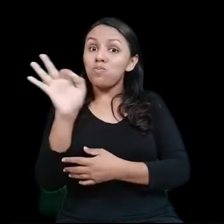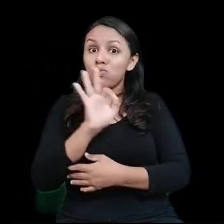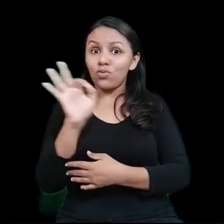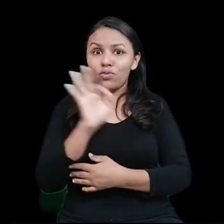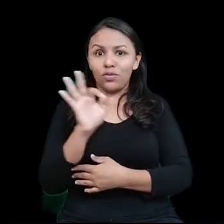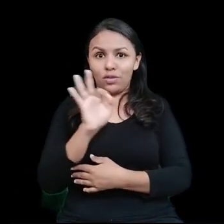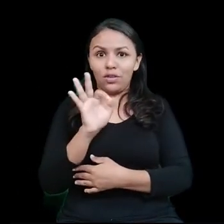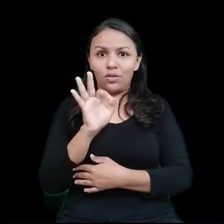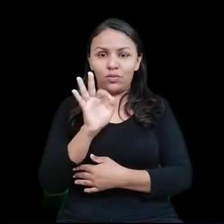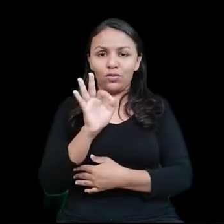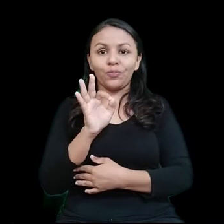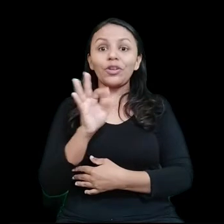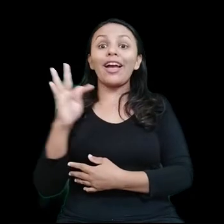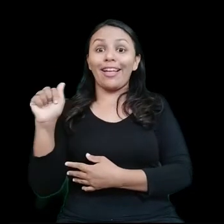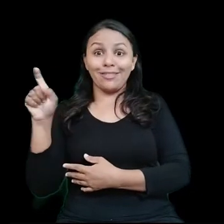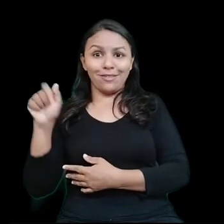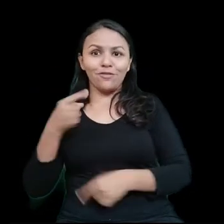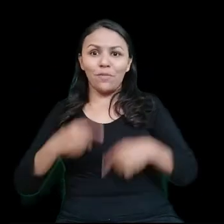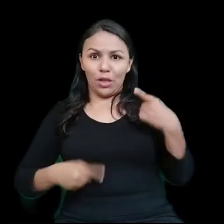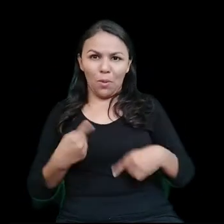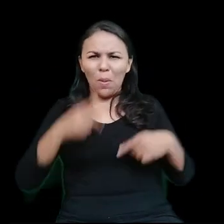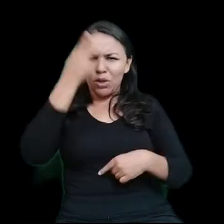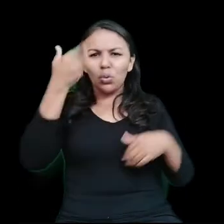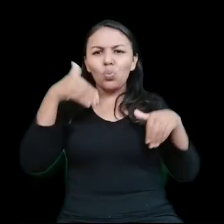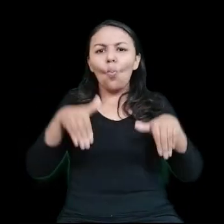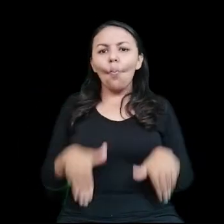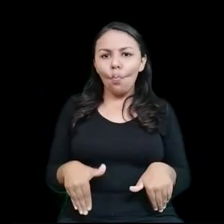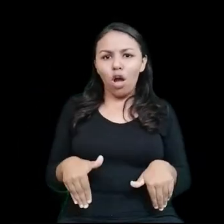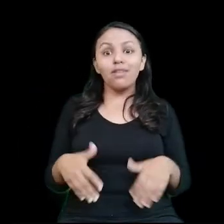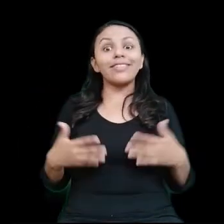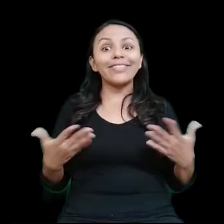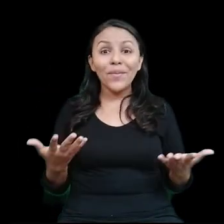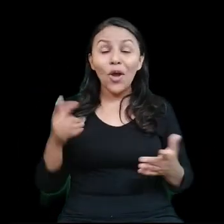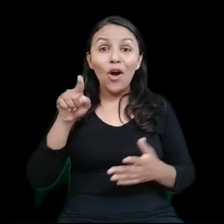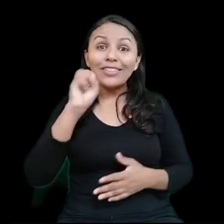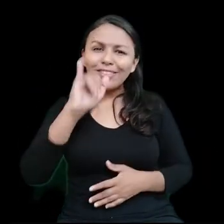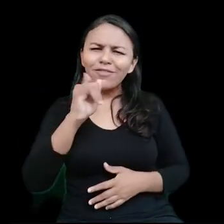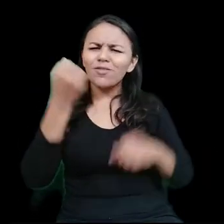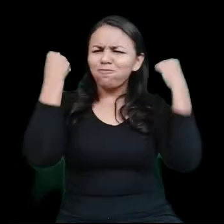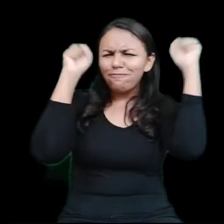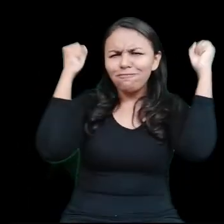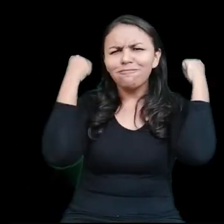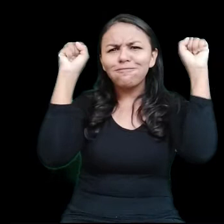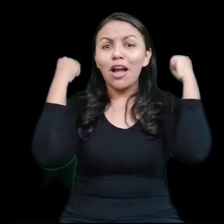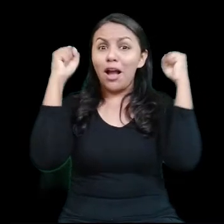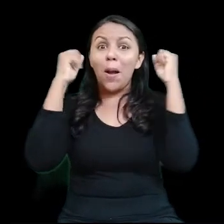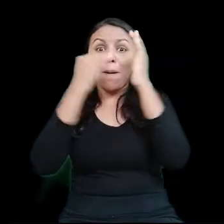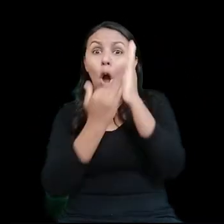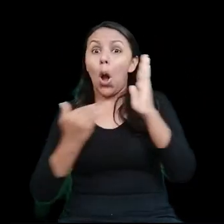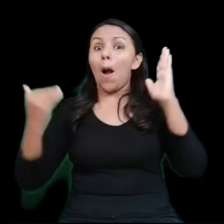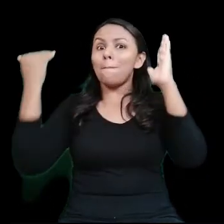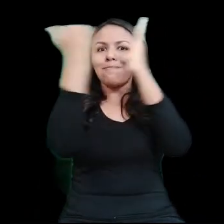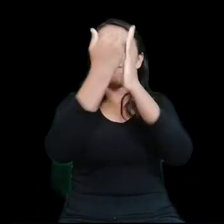indivíduos sedentários. Olha que legal. Quando eu faço atividade física, eu aumento de 30%